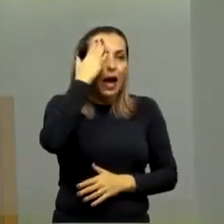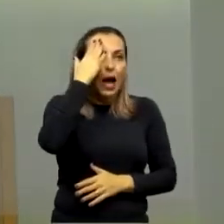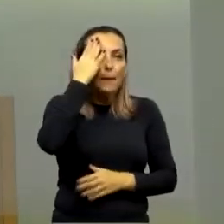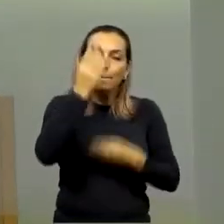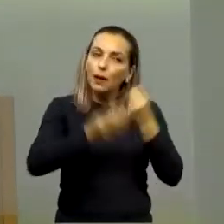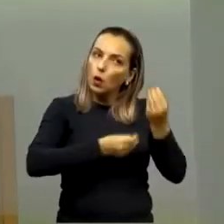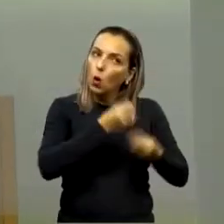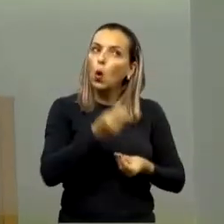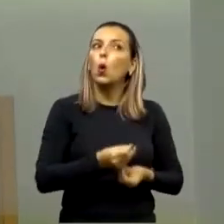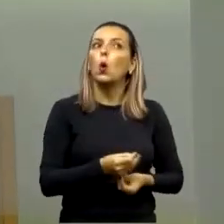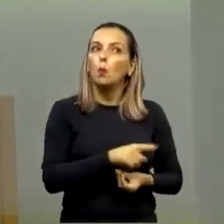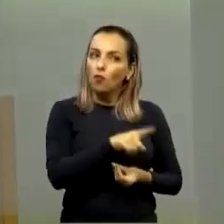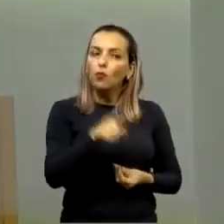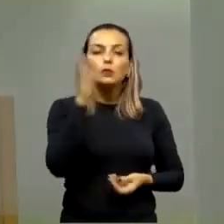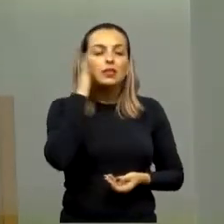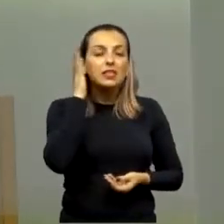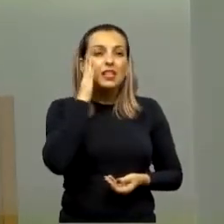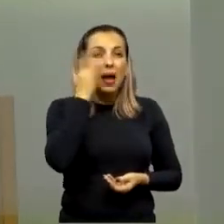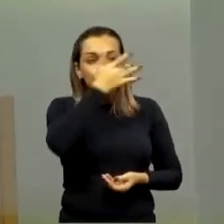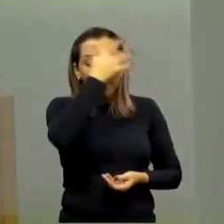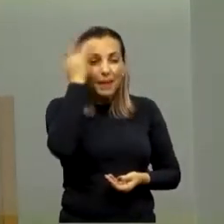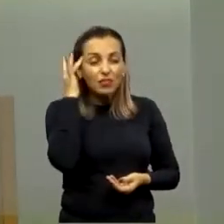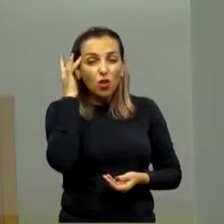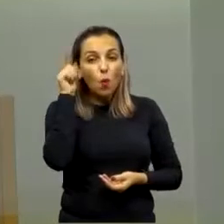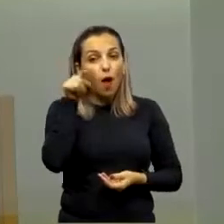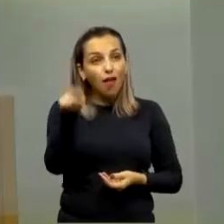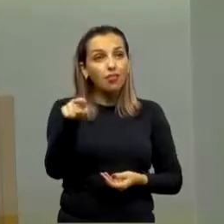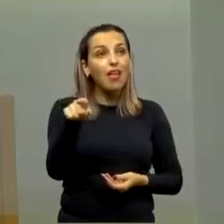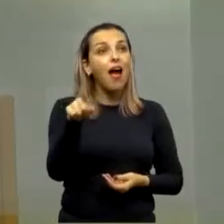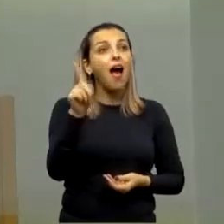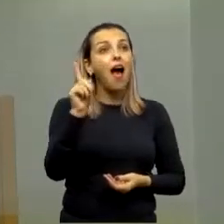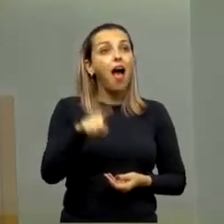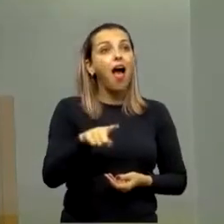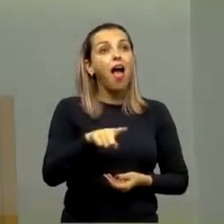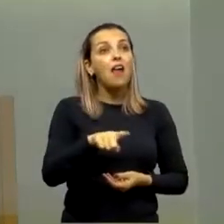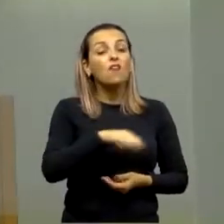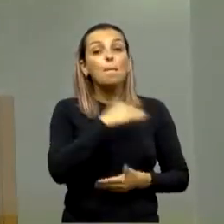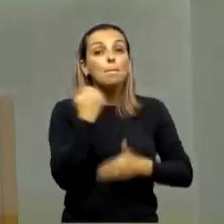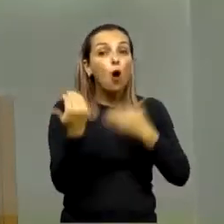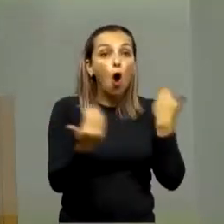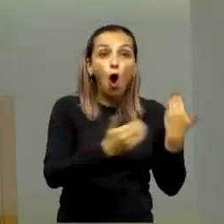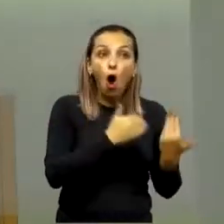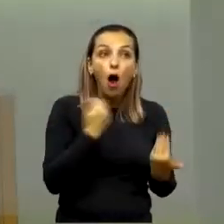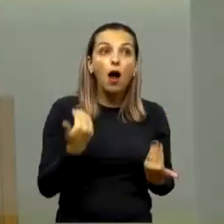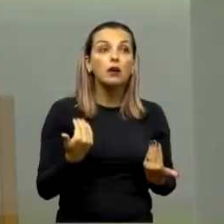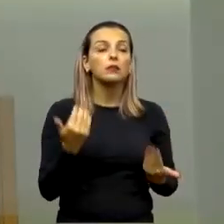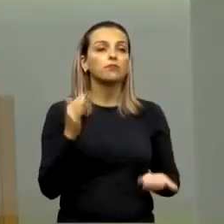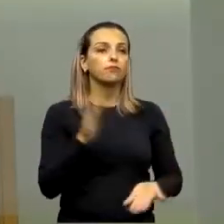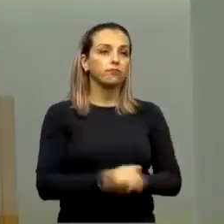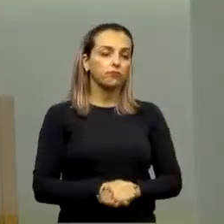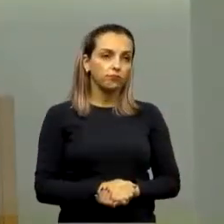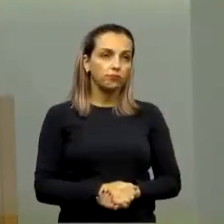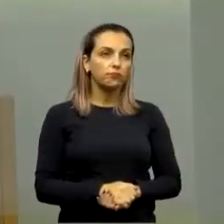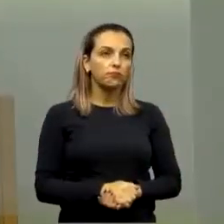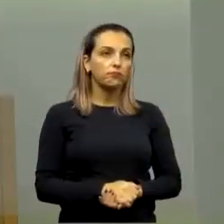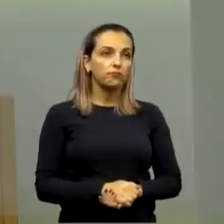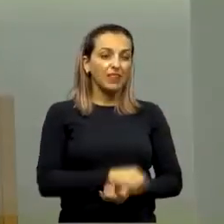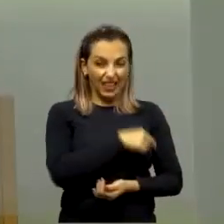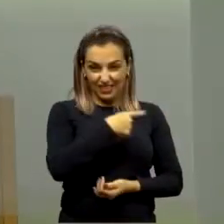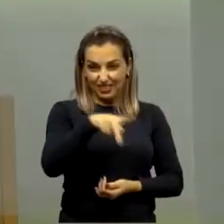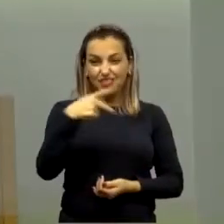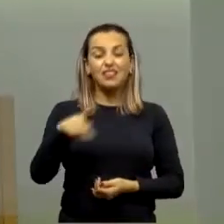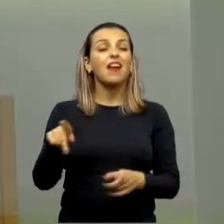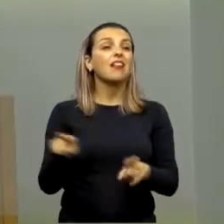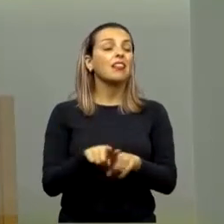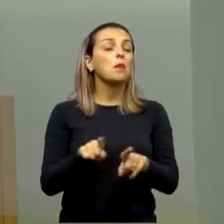você sabe muito bem tem paciente que você não falou até paciente vai perder a pena tem um desafio Então